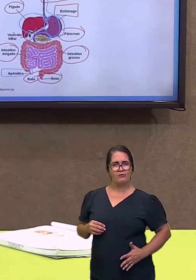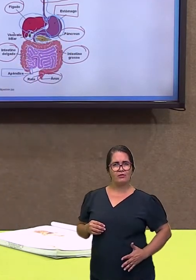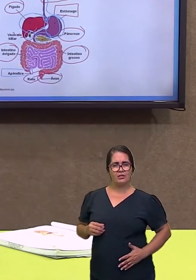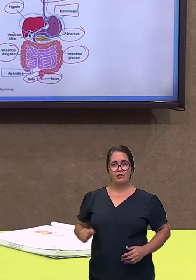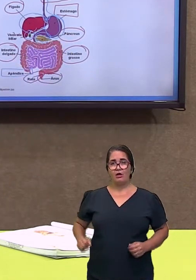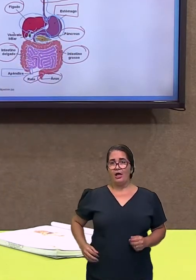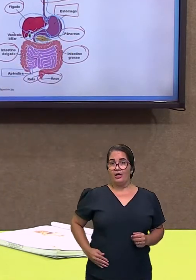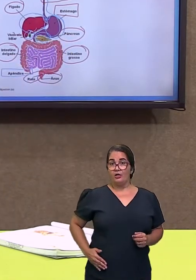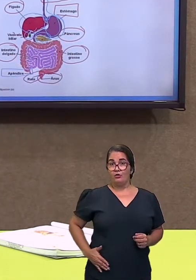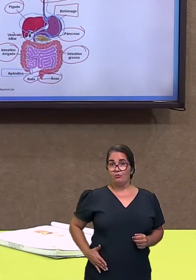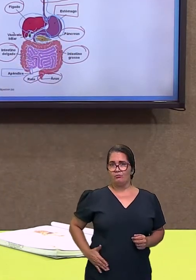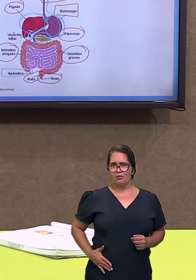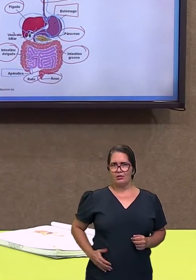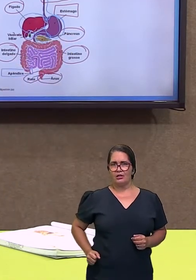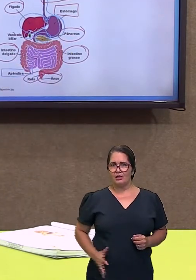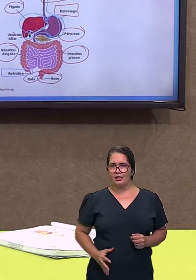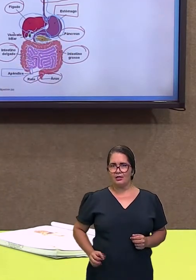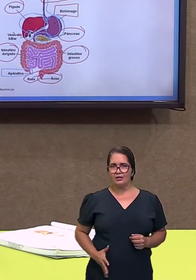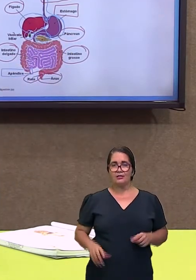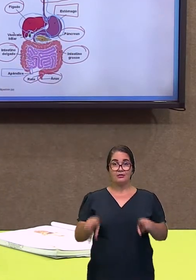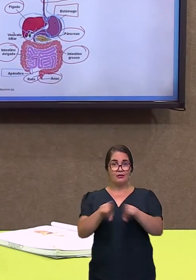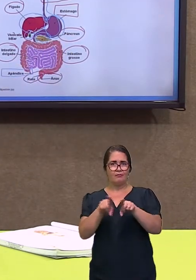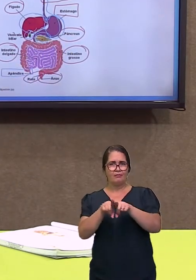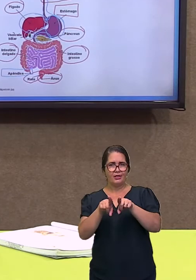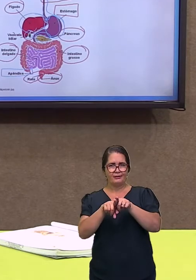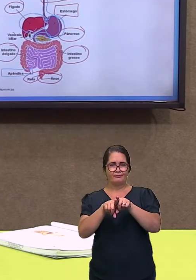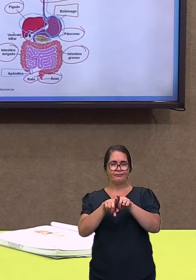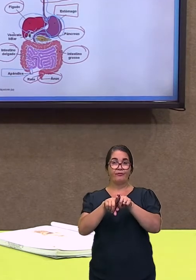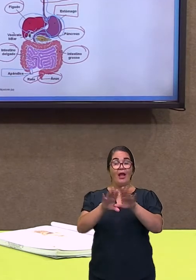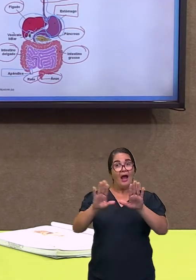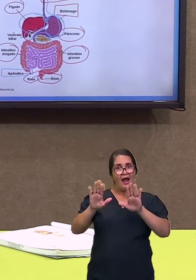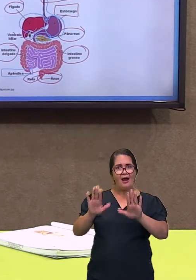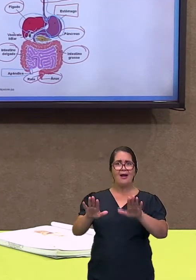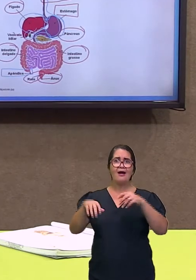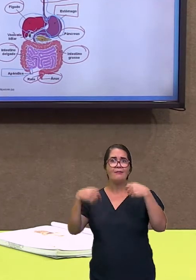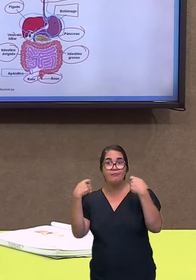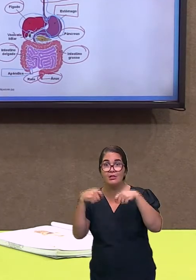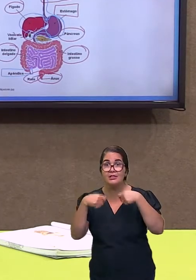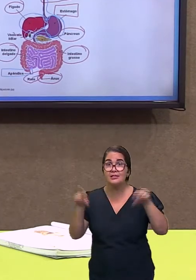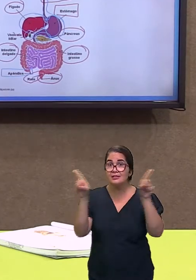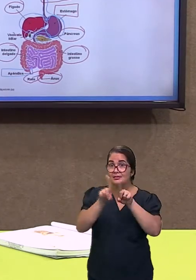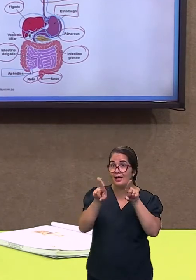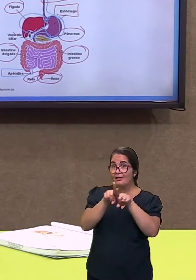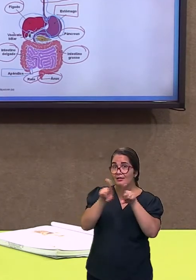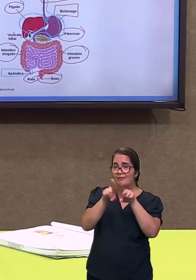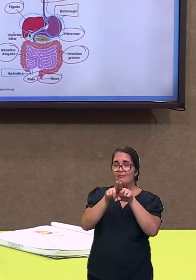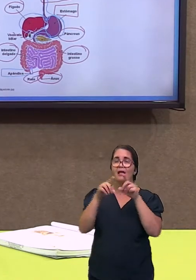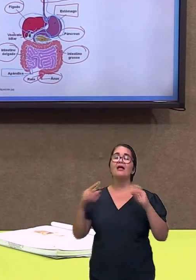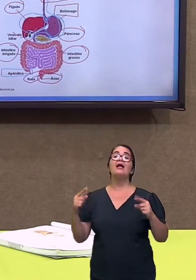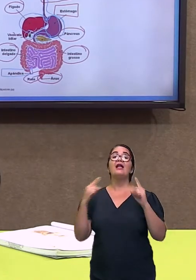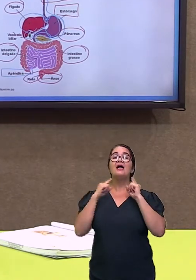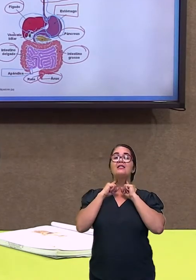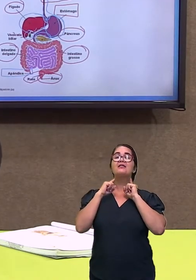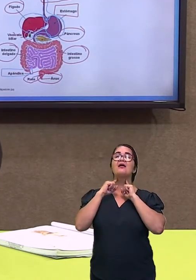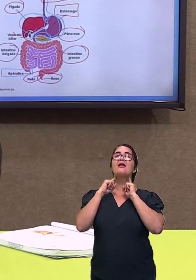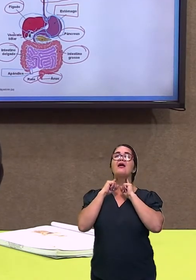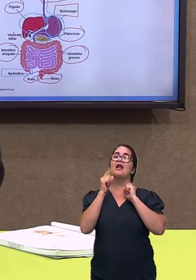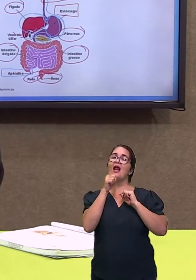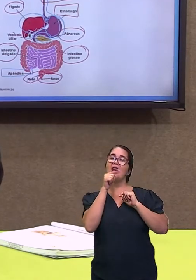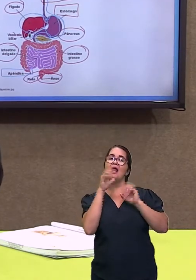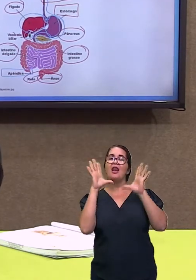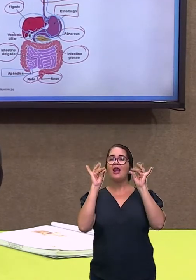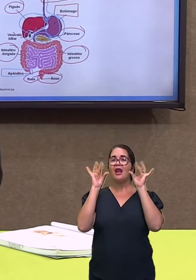pâncreas. Ah, mas a gente não fez as glândulas salivares. Tem como fazer? Tem. A gente faz ali, ó,